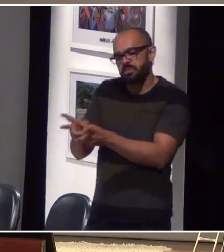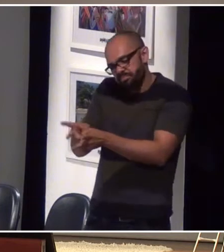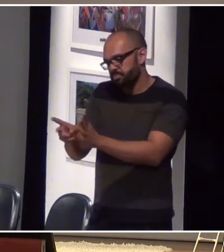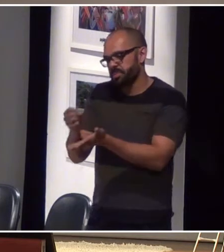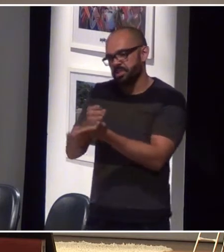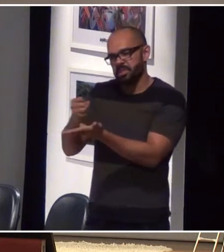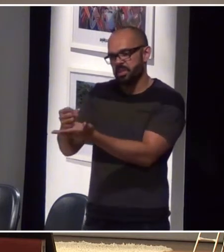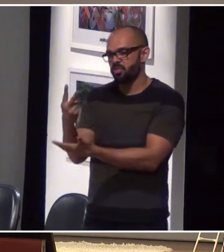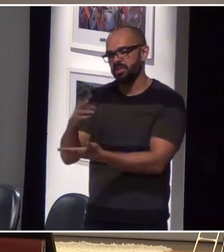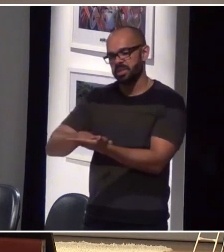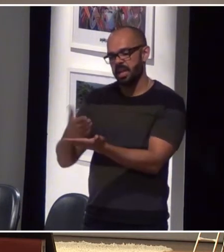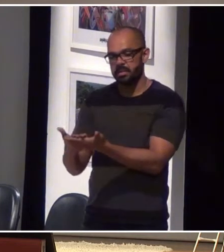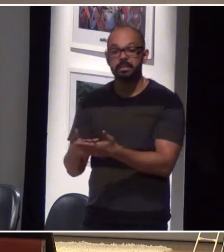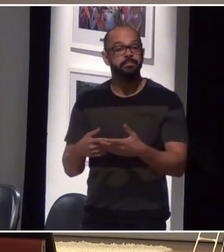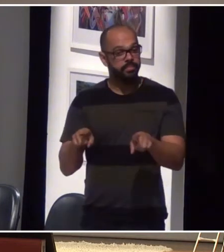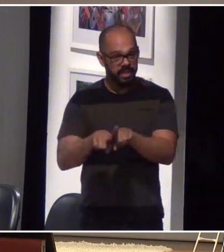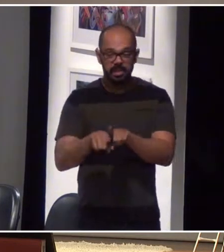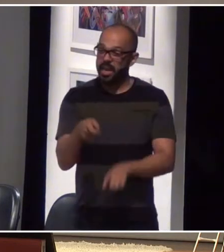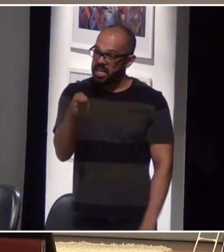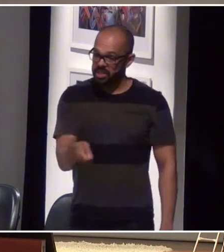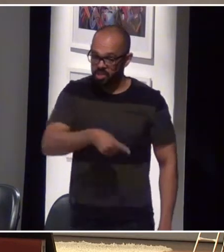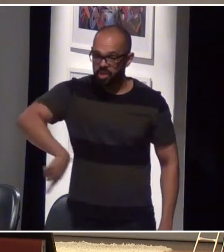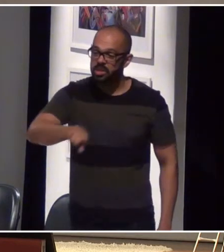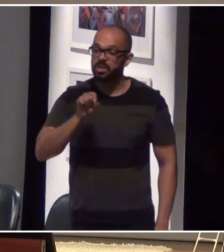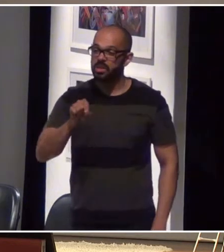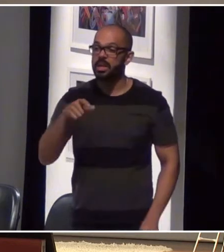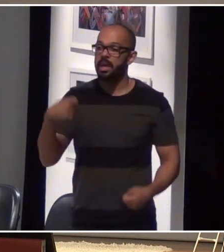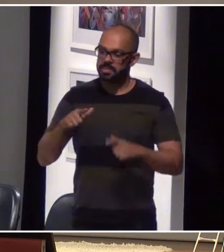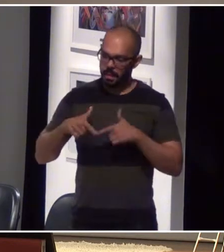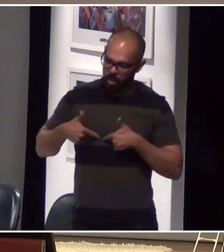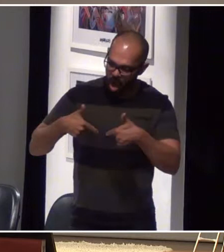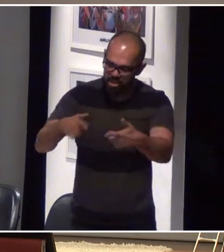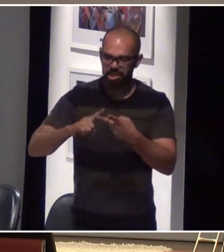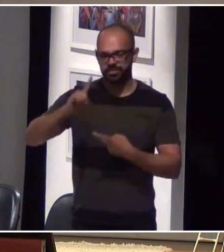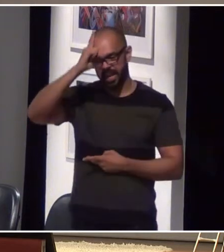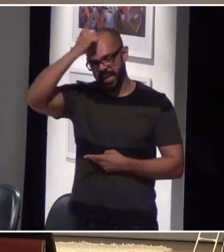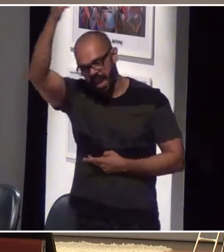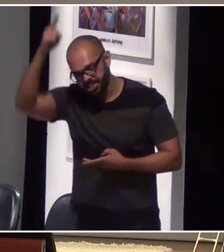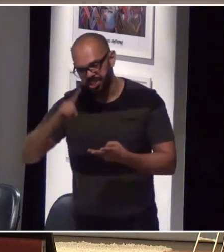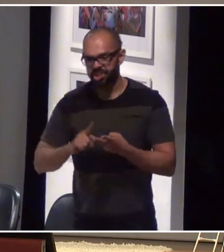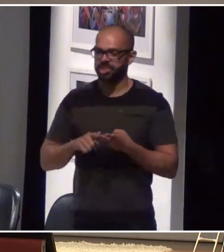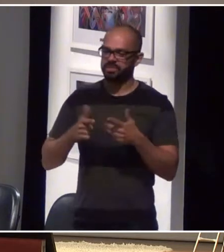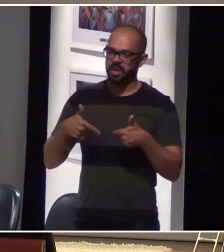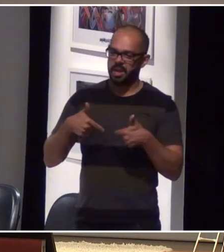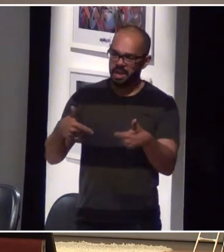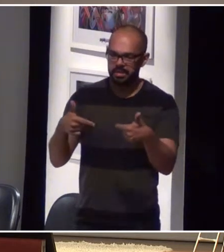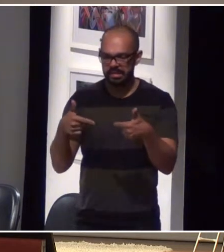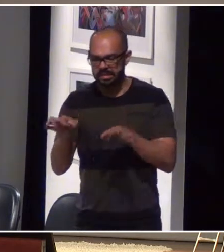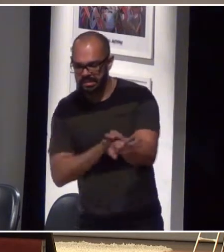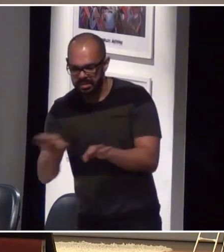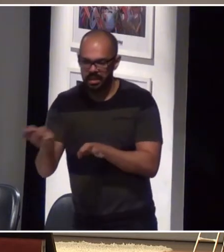sentido. Ou seja, também é exigido de nós que a gente seja proativo, criativo, empreendedores